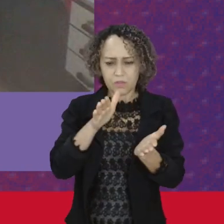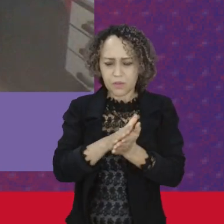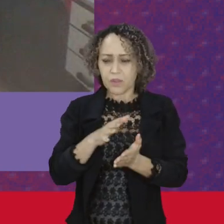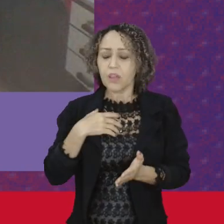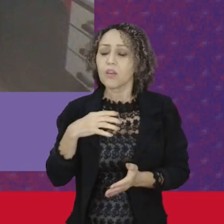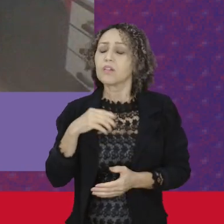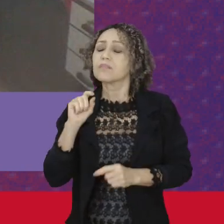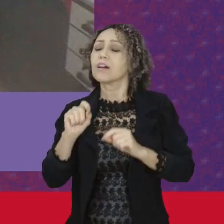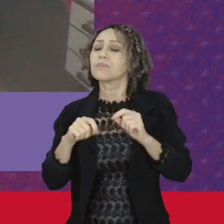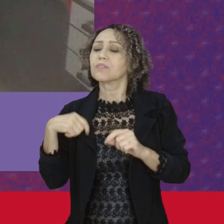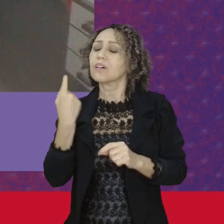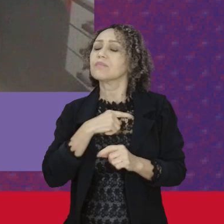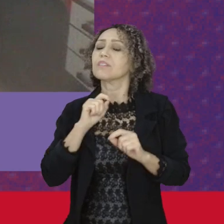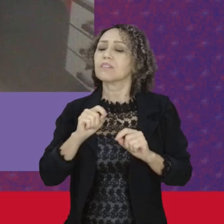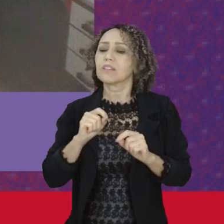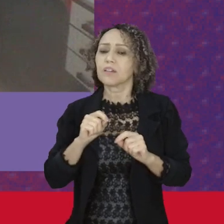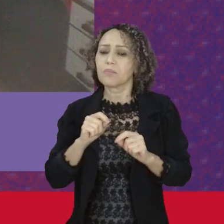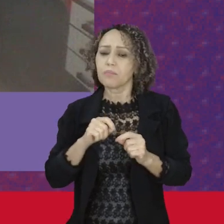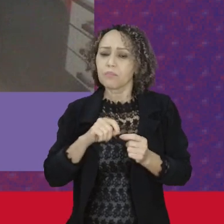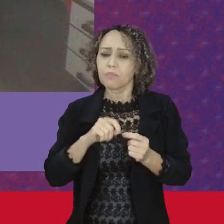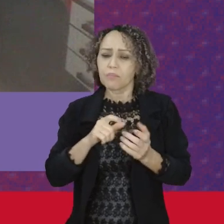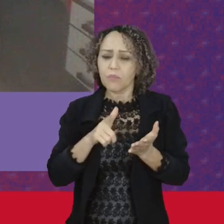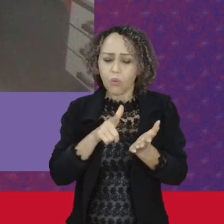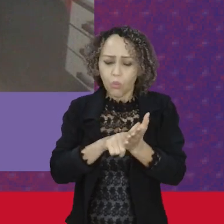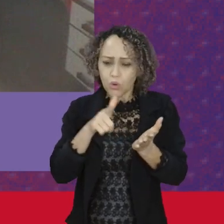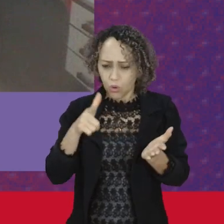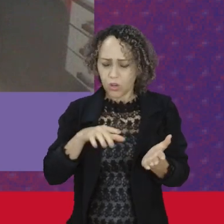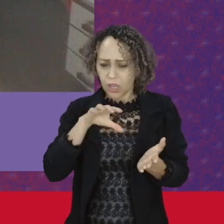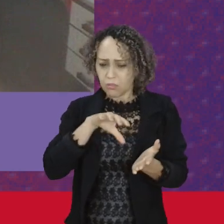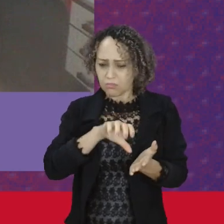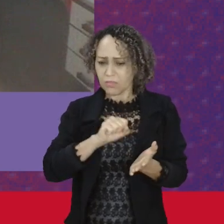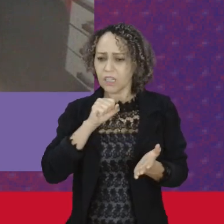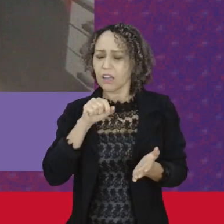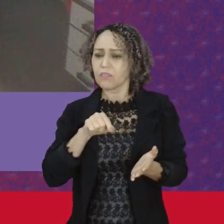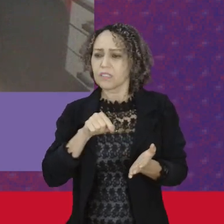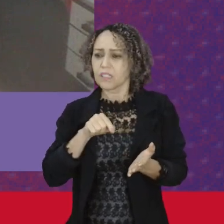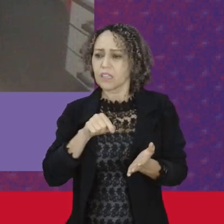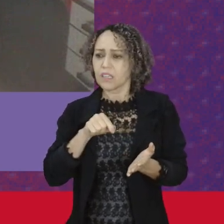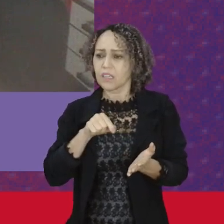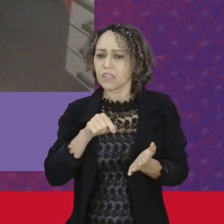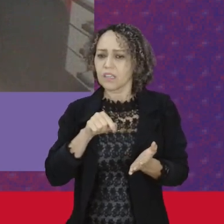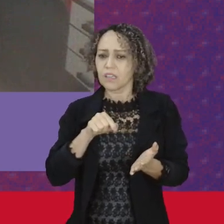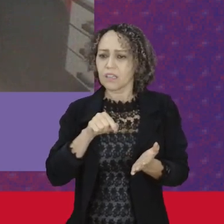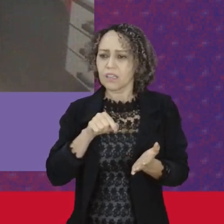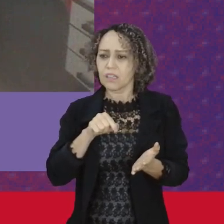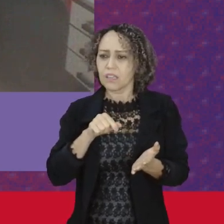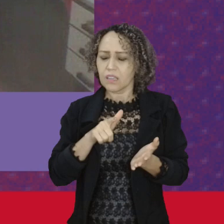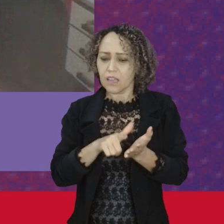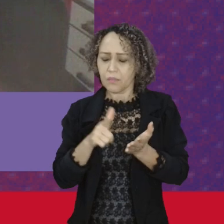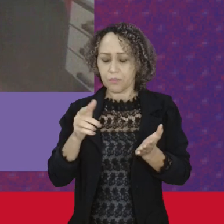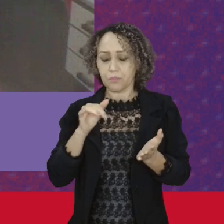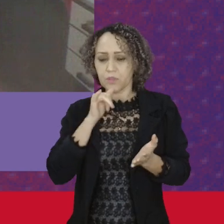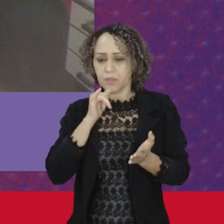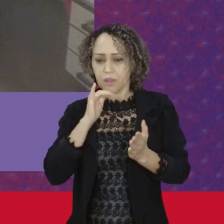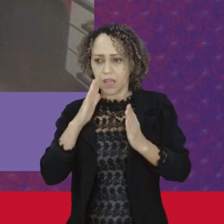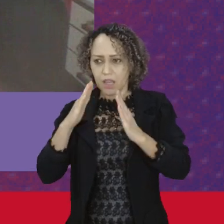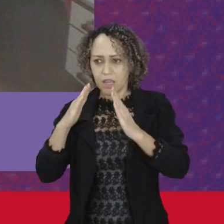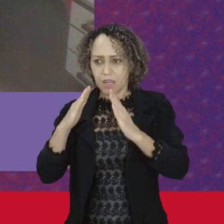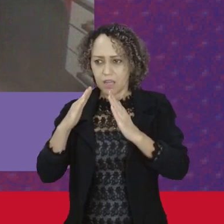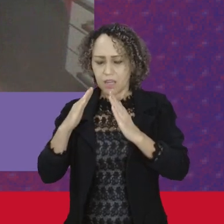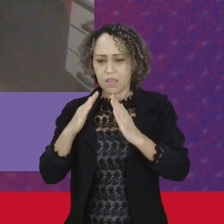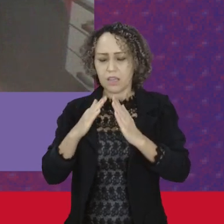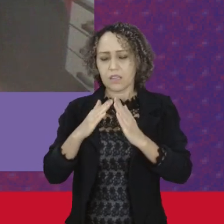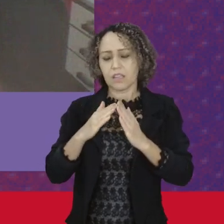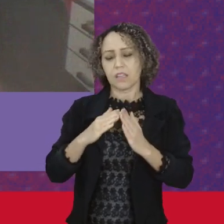aquelas matérias, pegava o jornal, né? Ali eram a igreja, a teologia